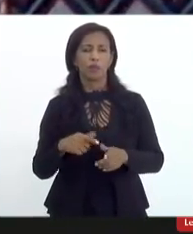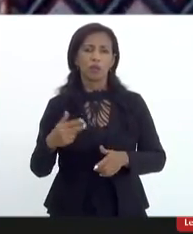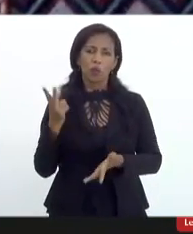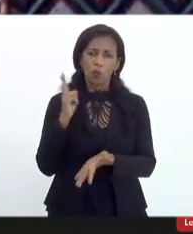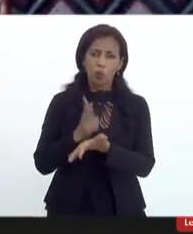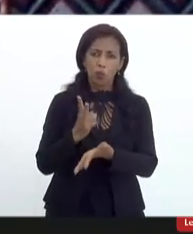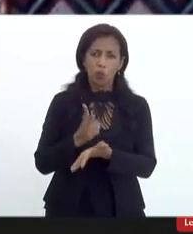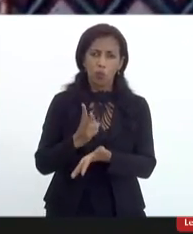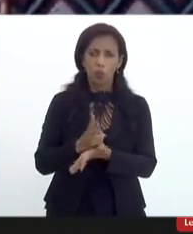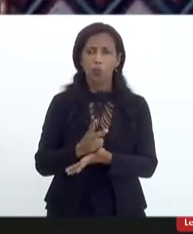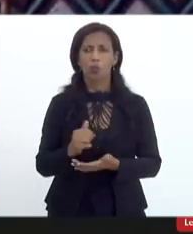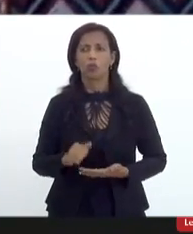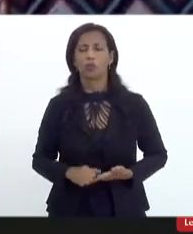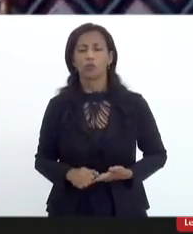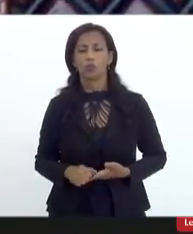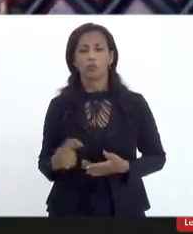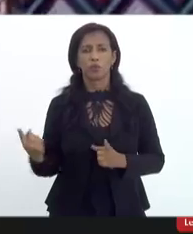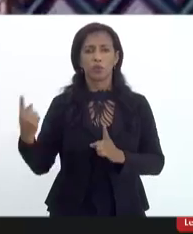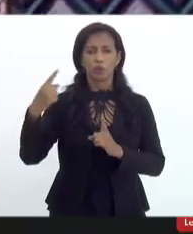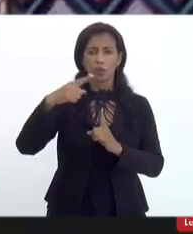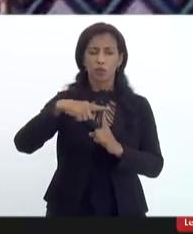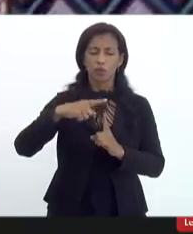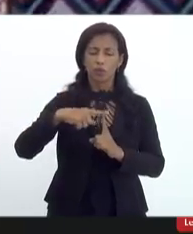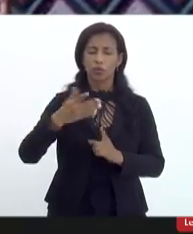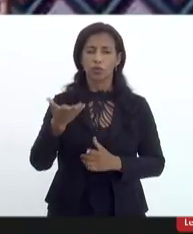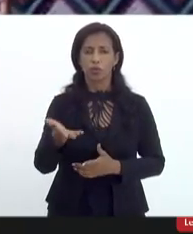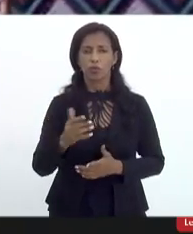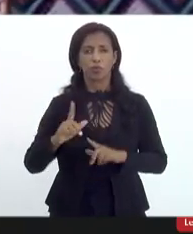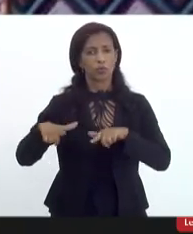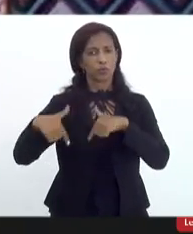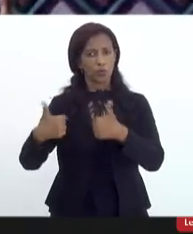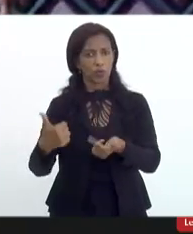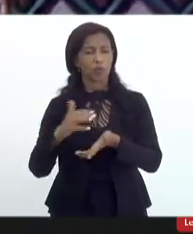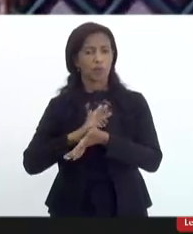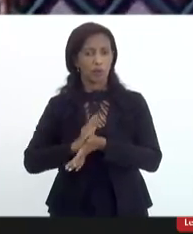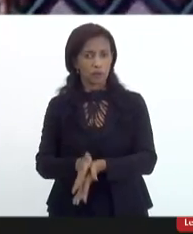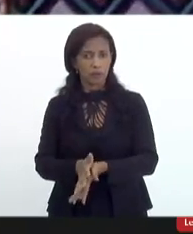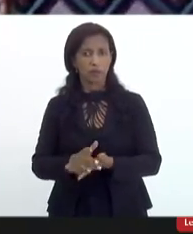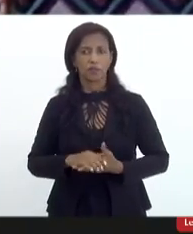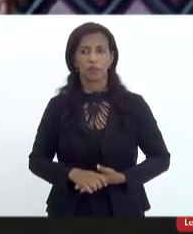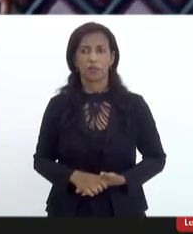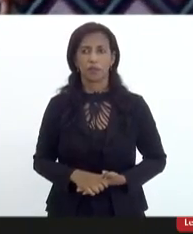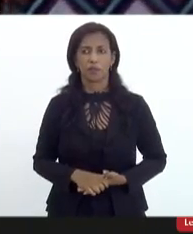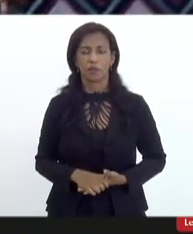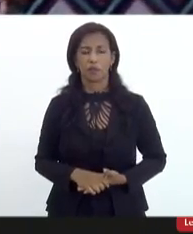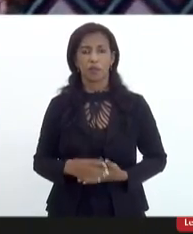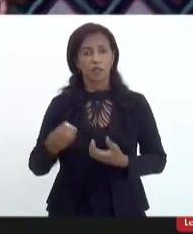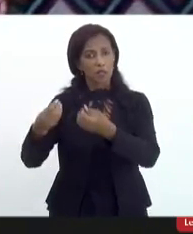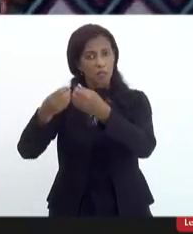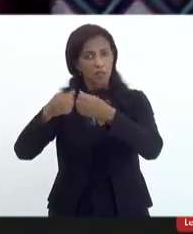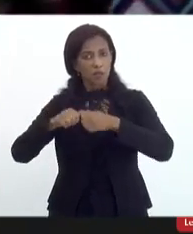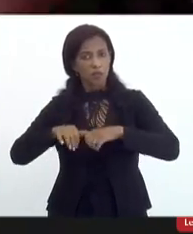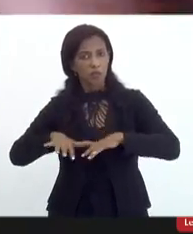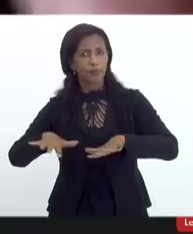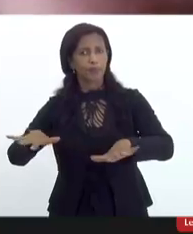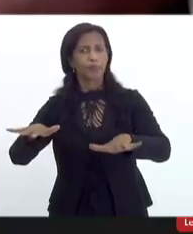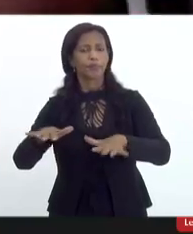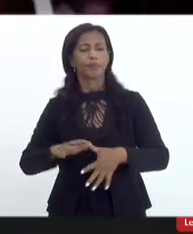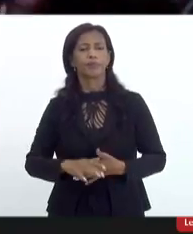perpetram esse tipo de ação racista, né, e disseminam, né,